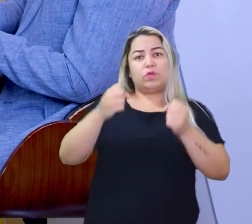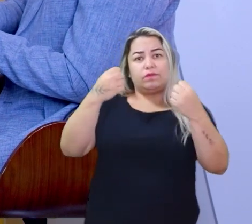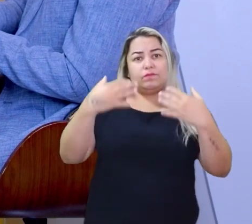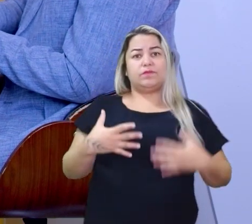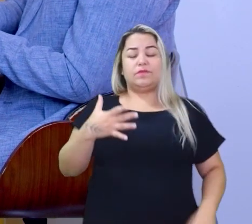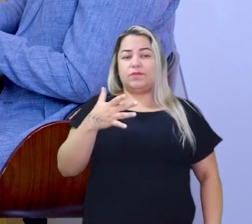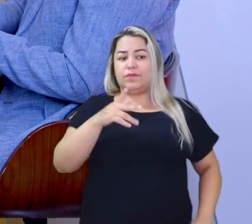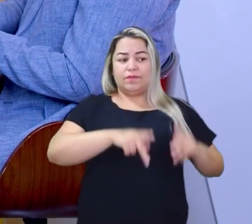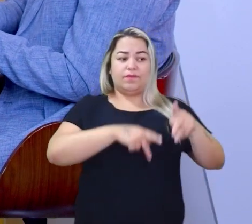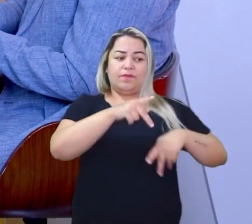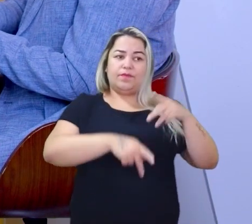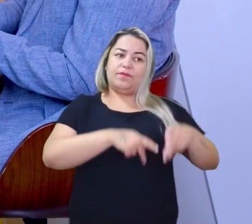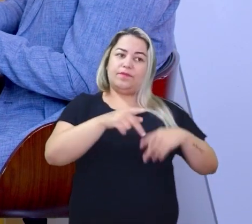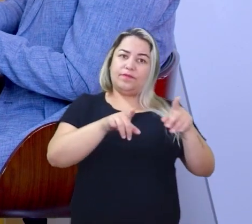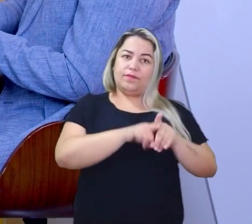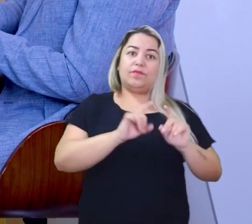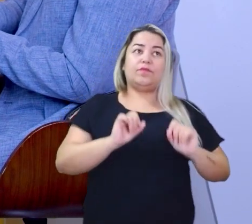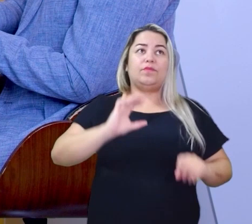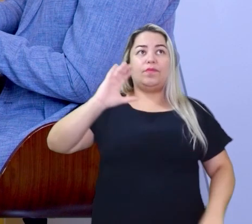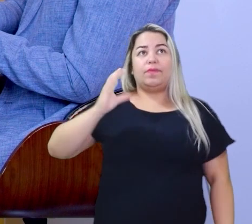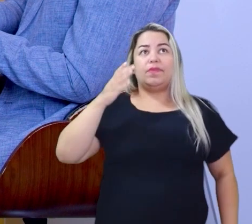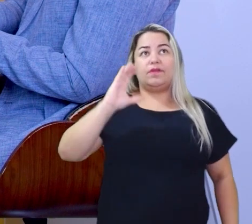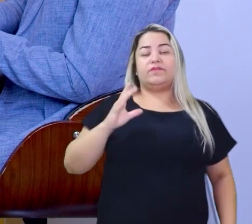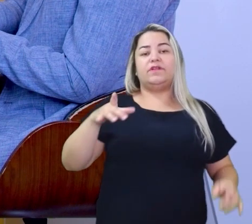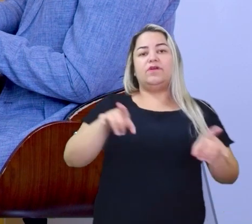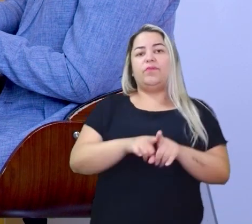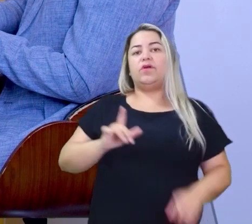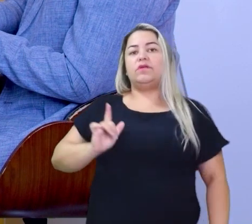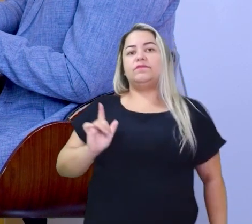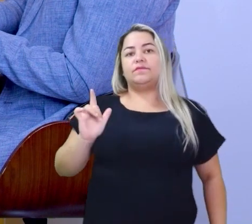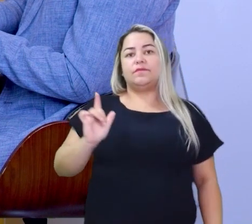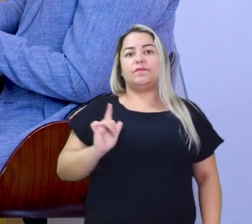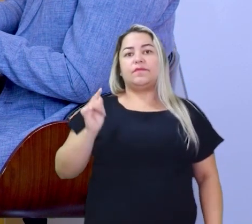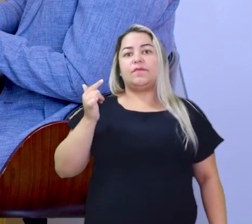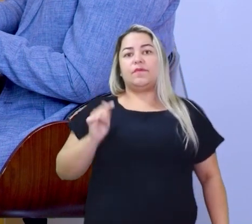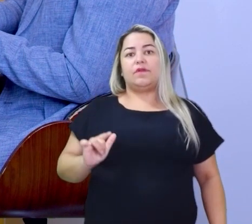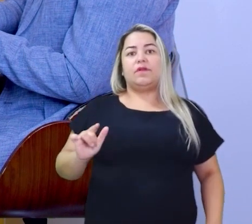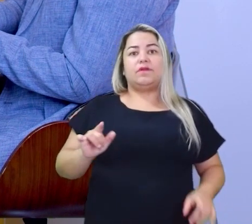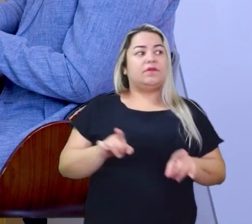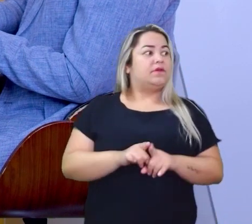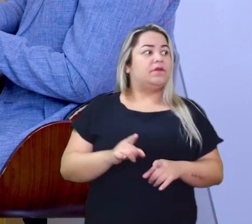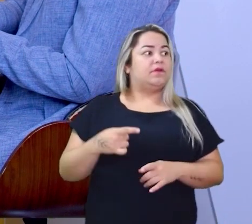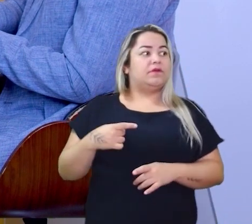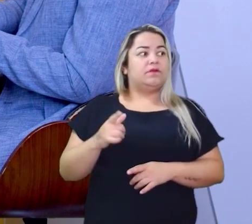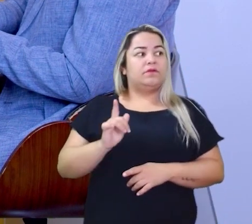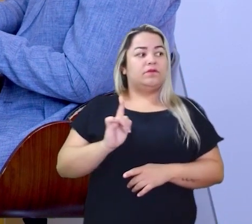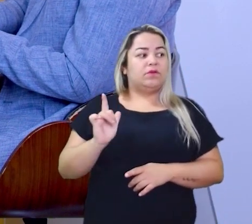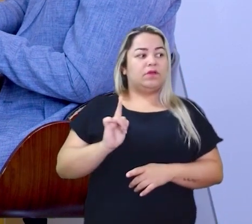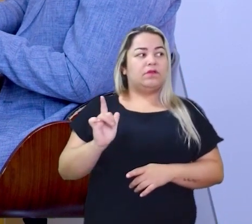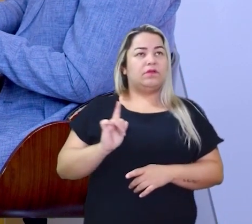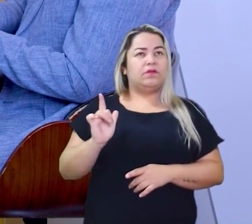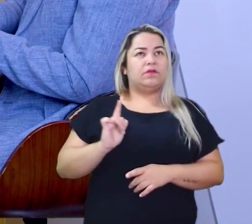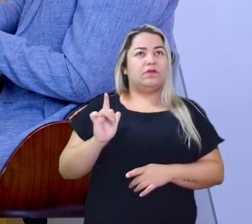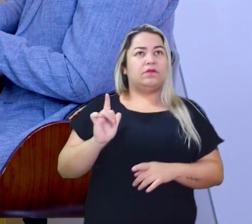para a população o que é o fenômeno do ponto de vista científico e a população muitas vezes nos ensina quais são os efeitos que esses